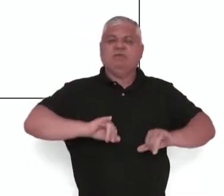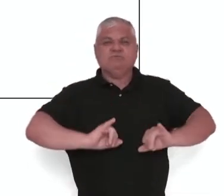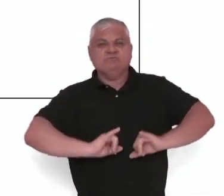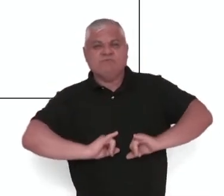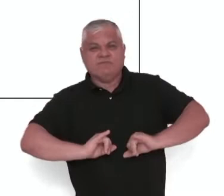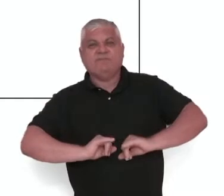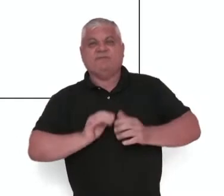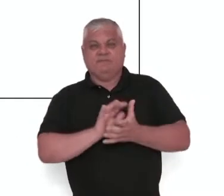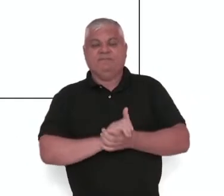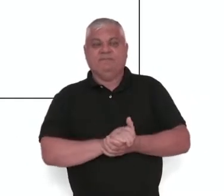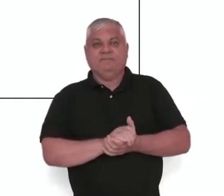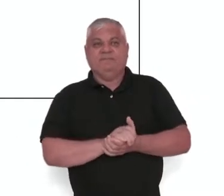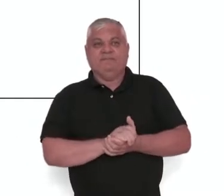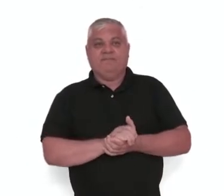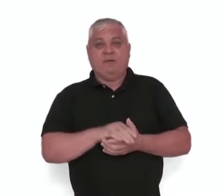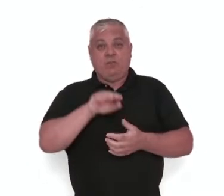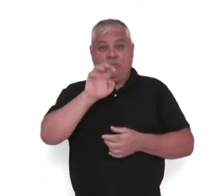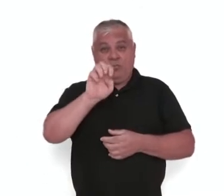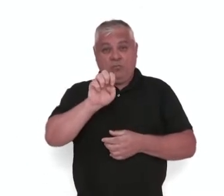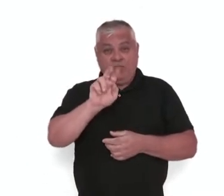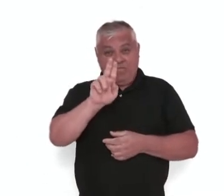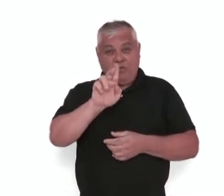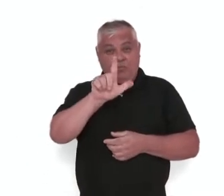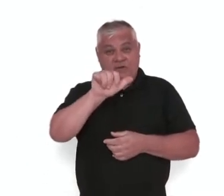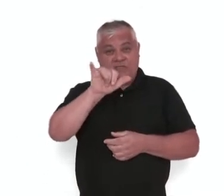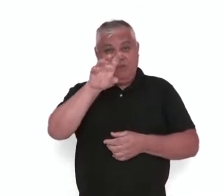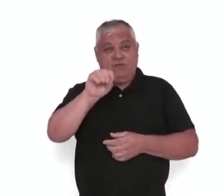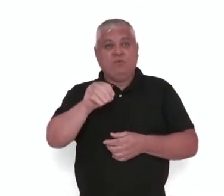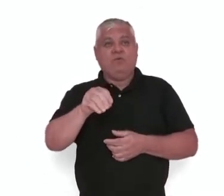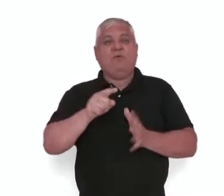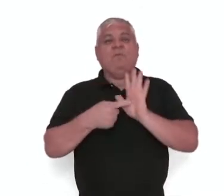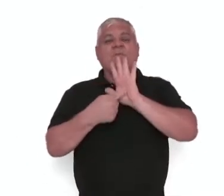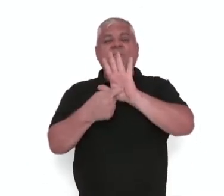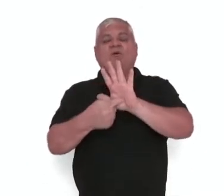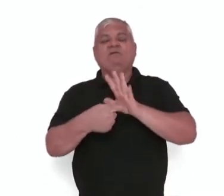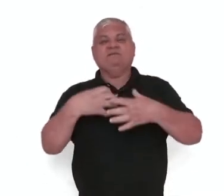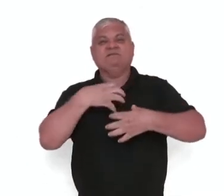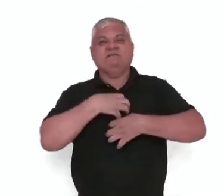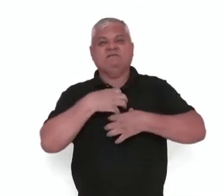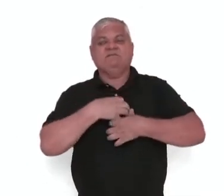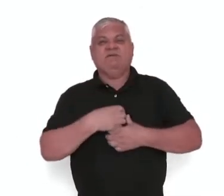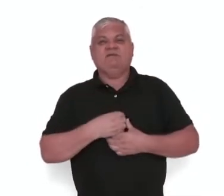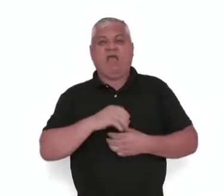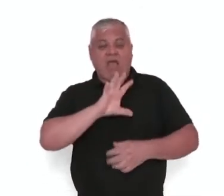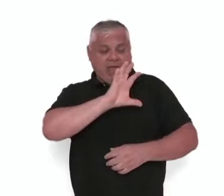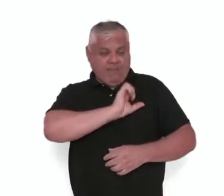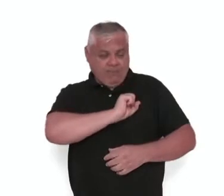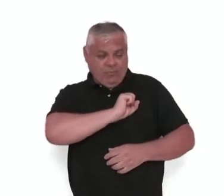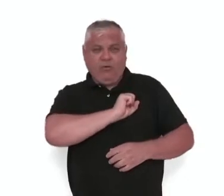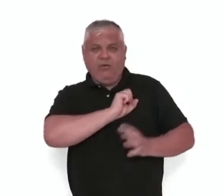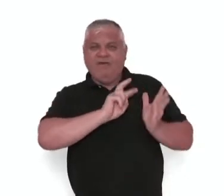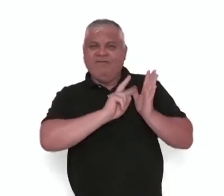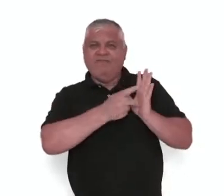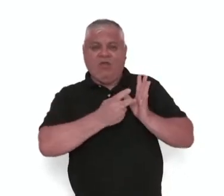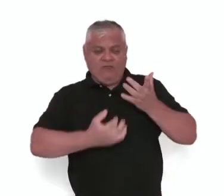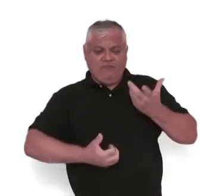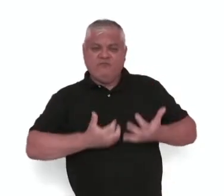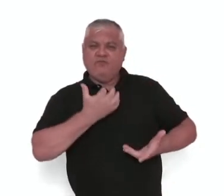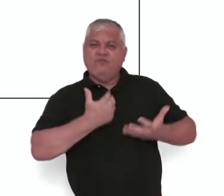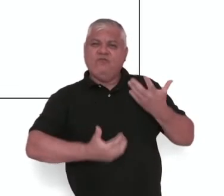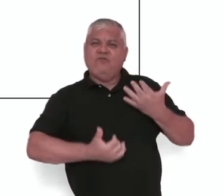eu lírico exprime a dualidade desse sentimento. Ó. Amor é fogo que arde sem se ver. É um sentimento